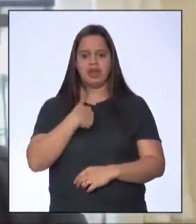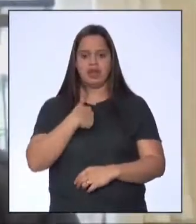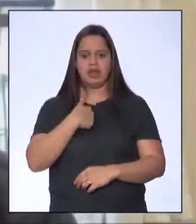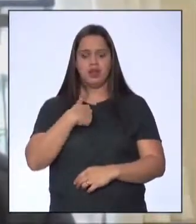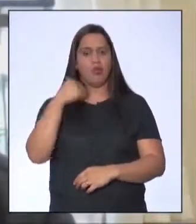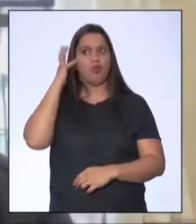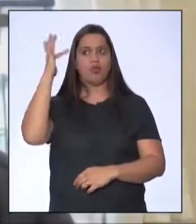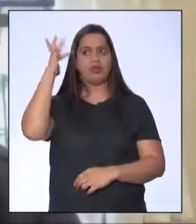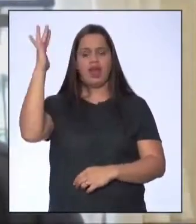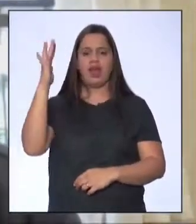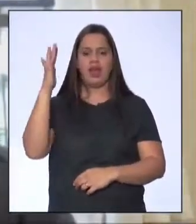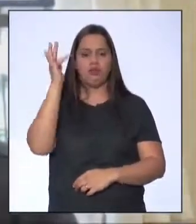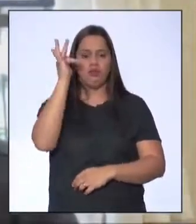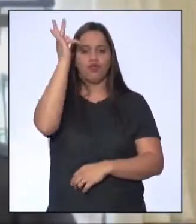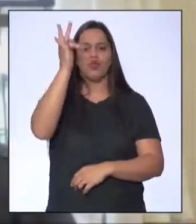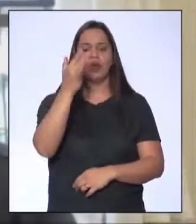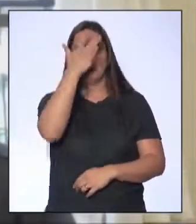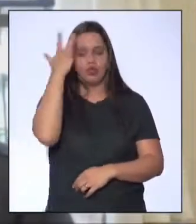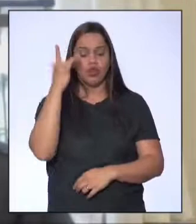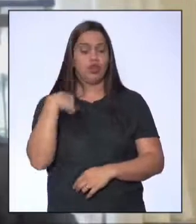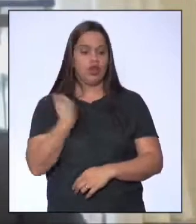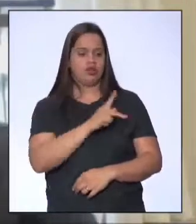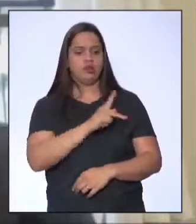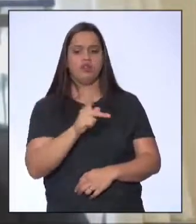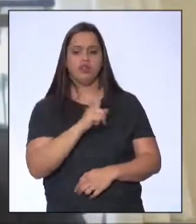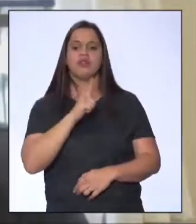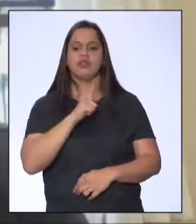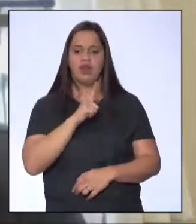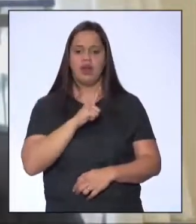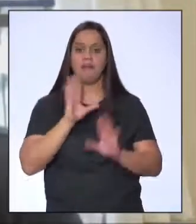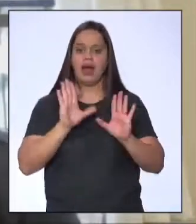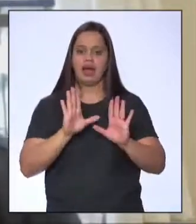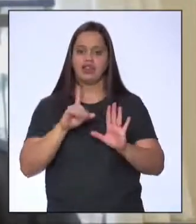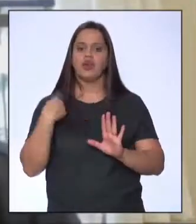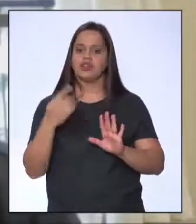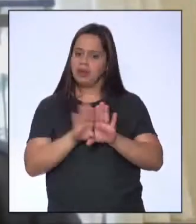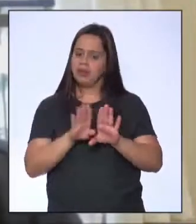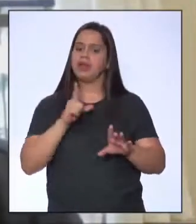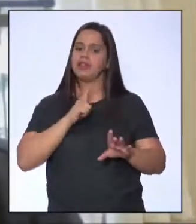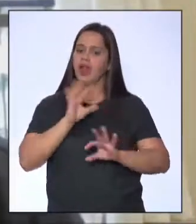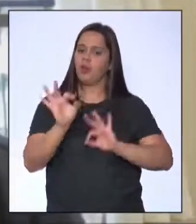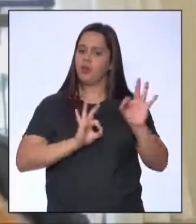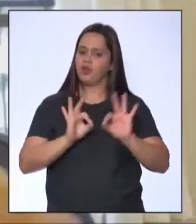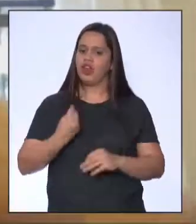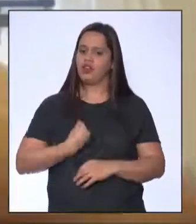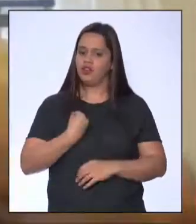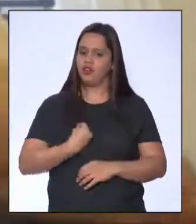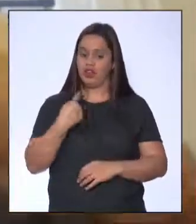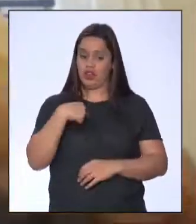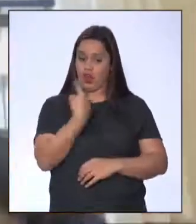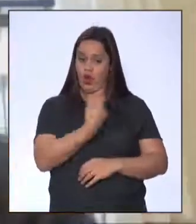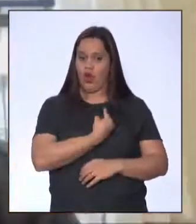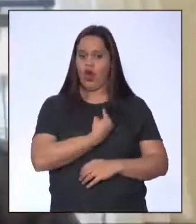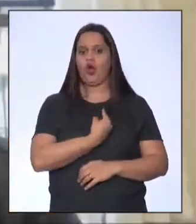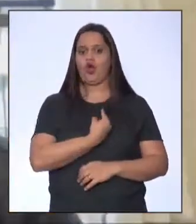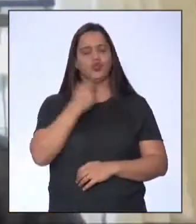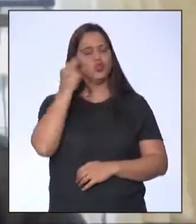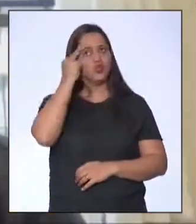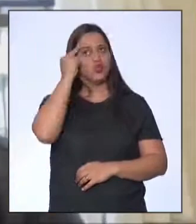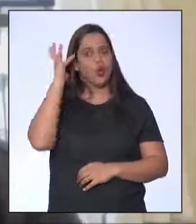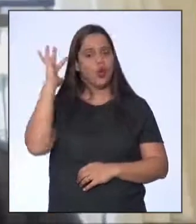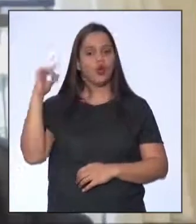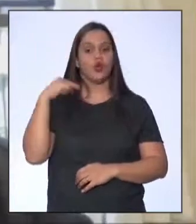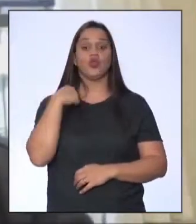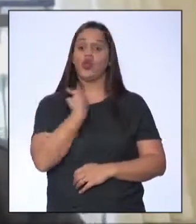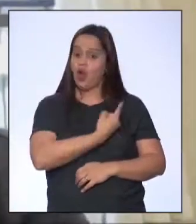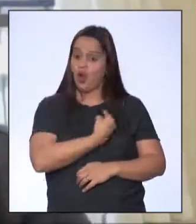A gente trabalha com isso. Nós, professores, temos isso. Mas nós também temos nossos projetos de vida. Nós temos os nossos sonhos.